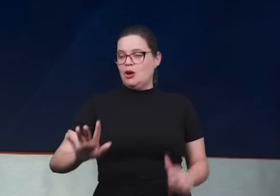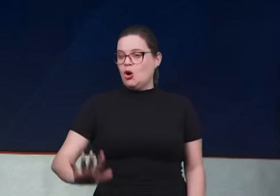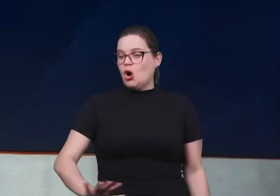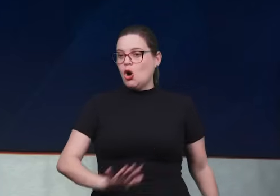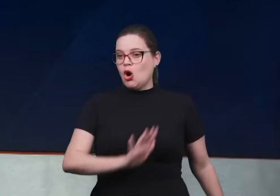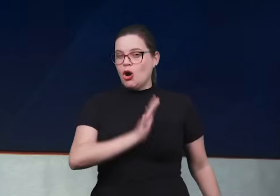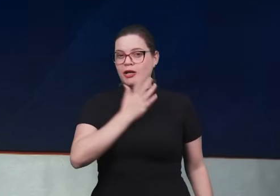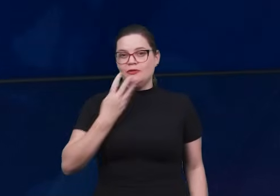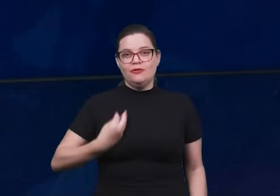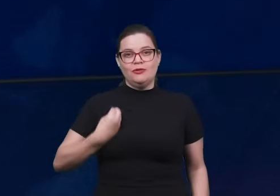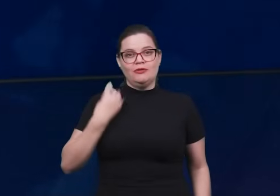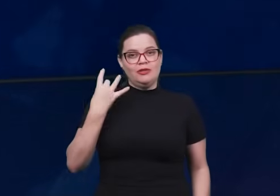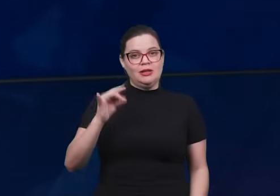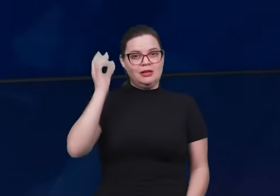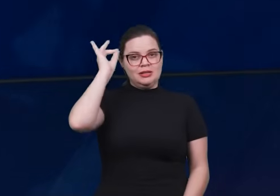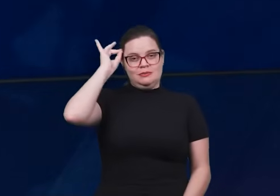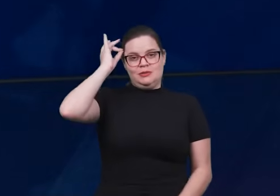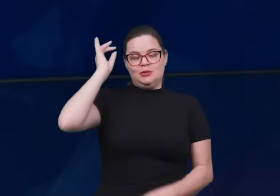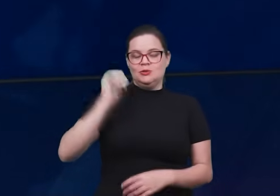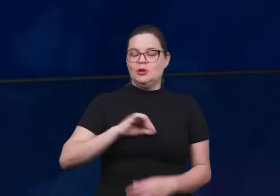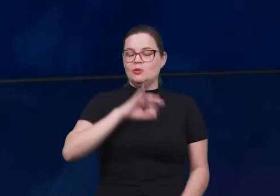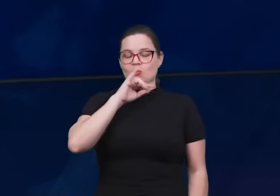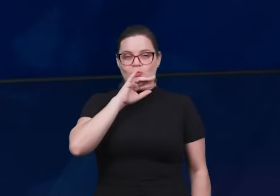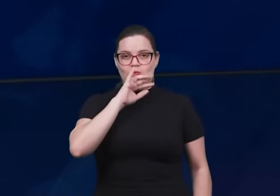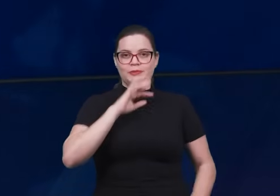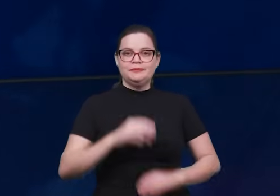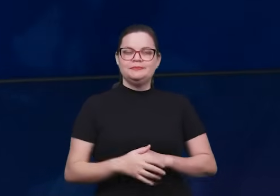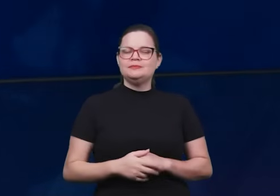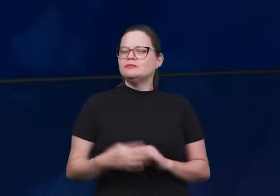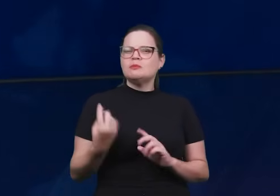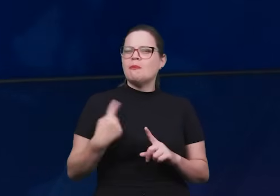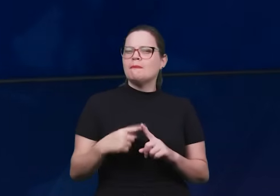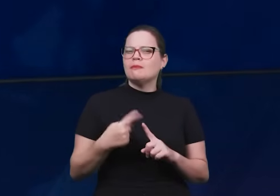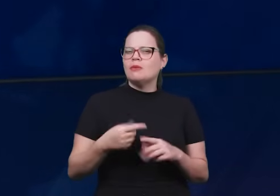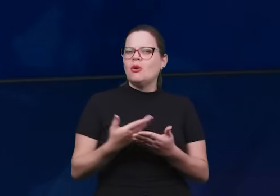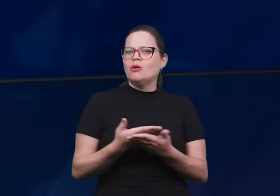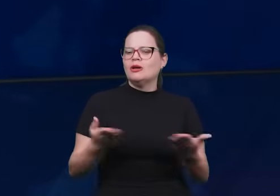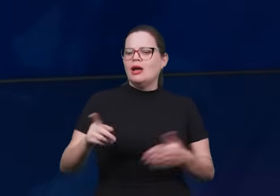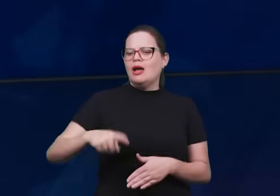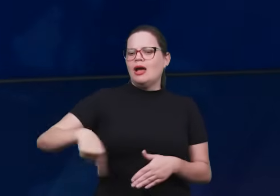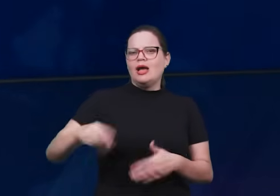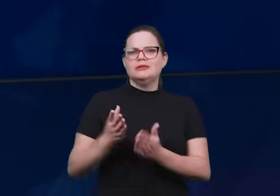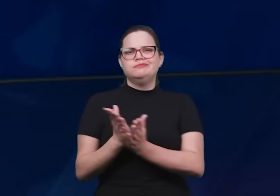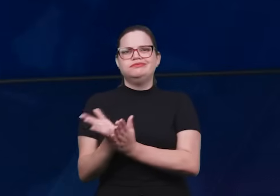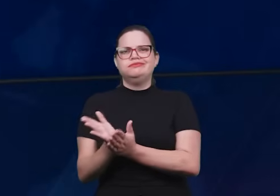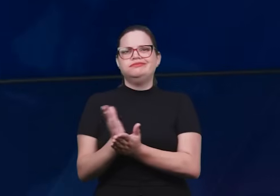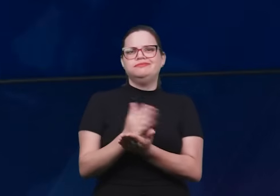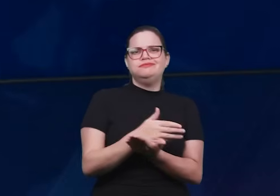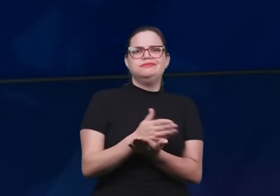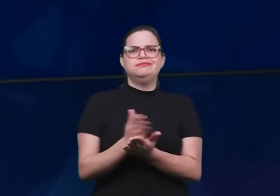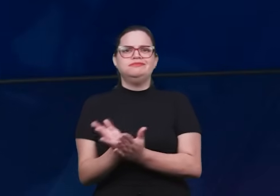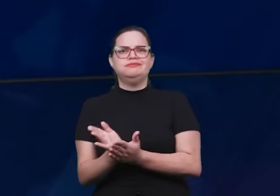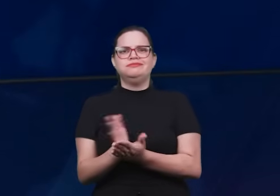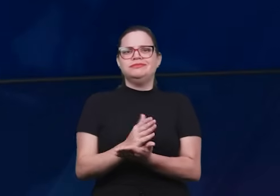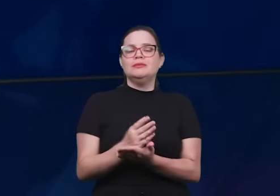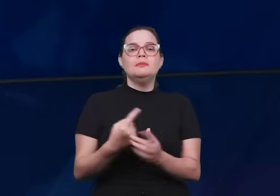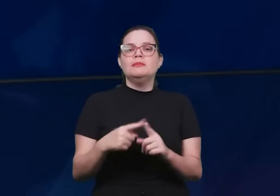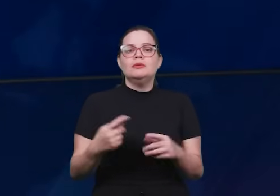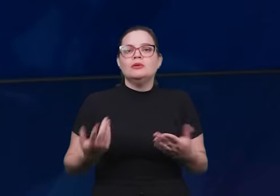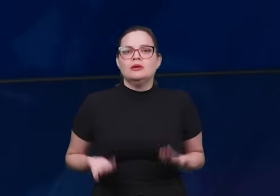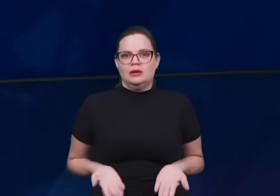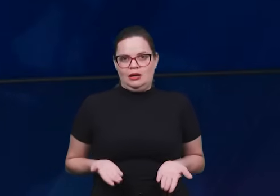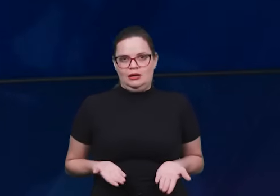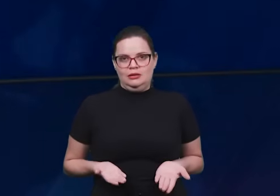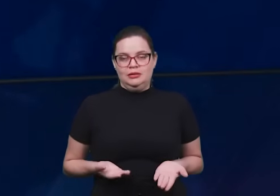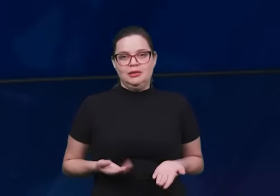espiritual. E nós podemos verificar quais foram as principais causas dessa inconstância espiritual do povo de Deus